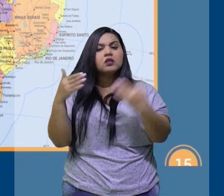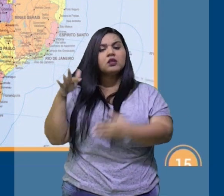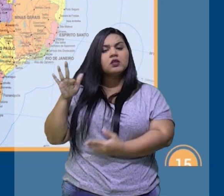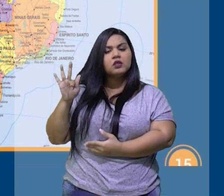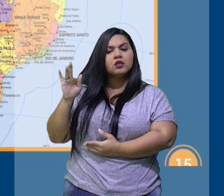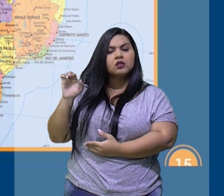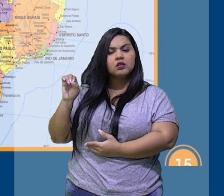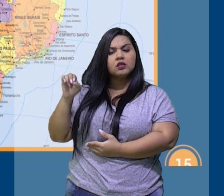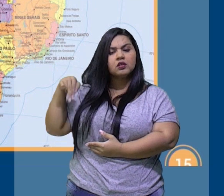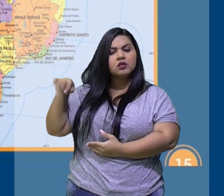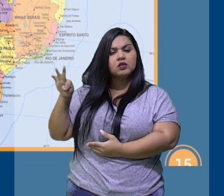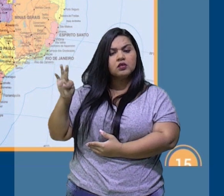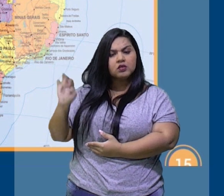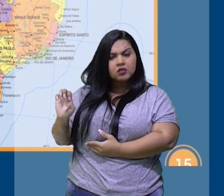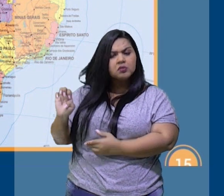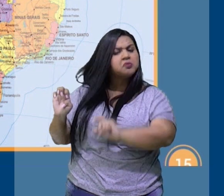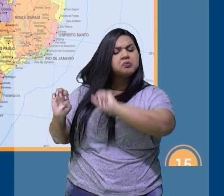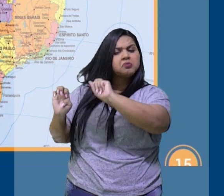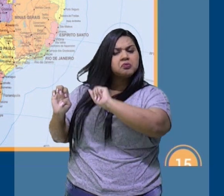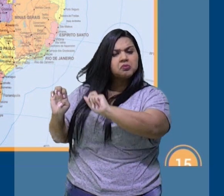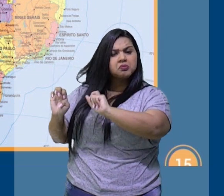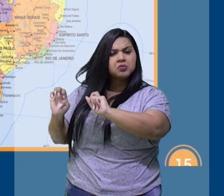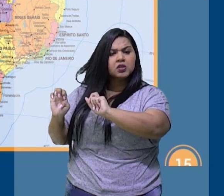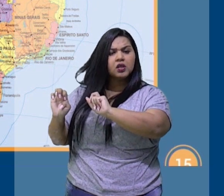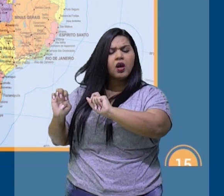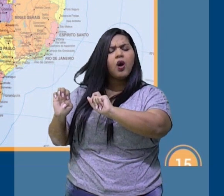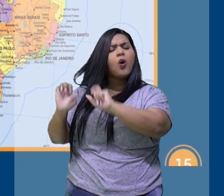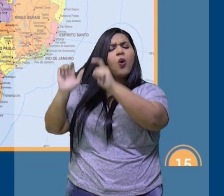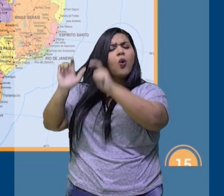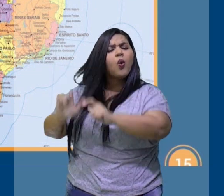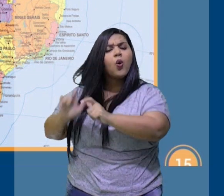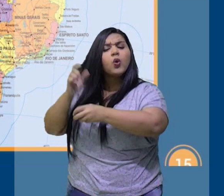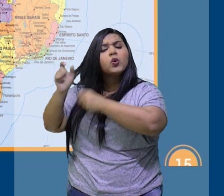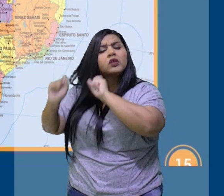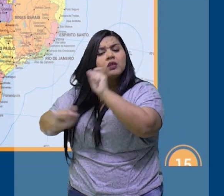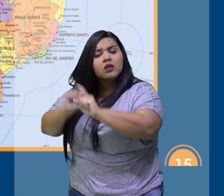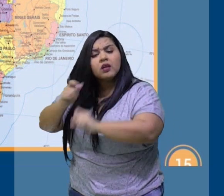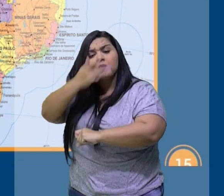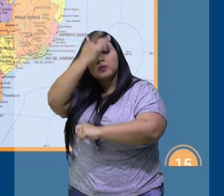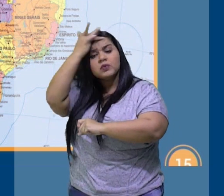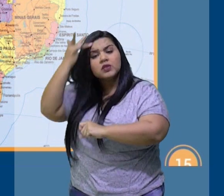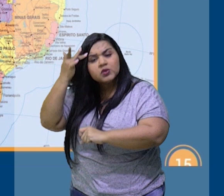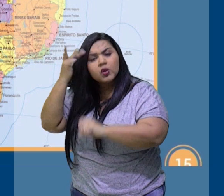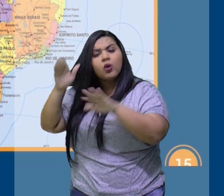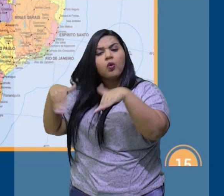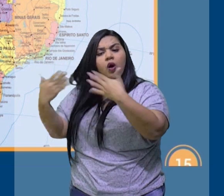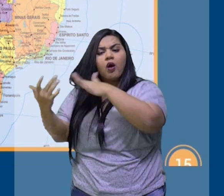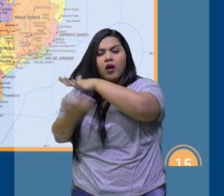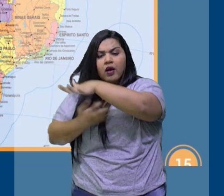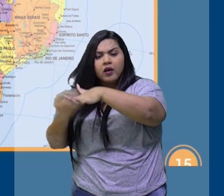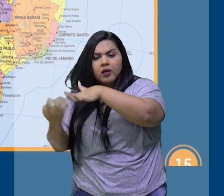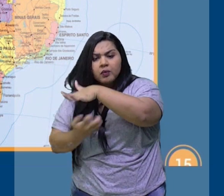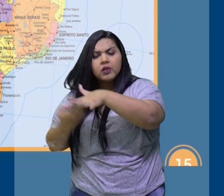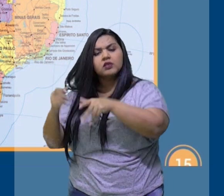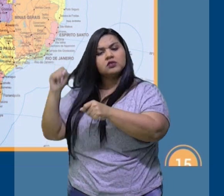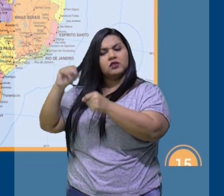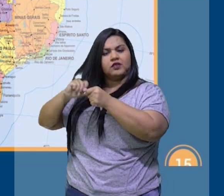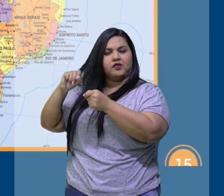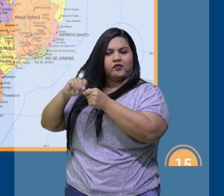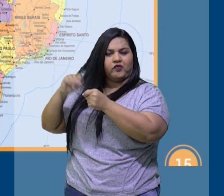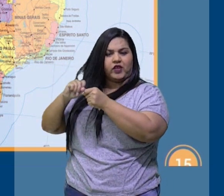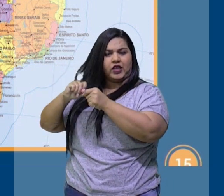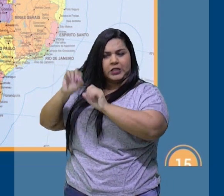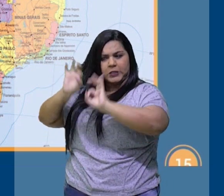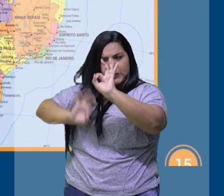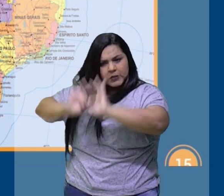é quem elaborou ali aquele mapa, né? Uma pessoa ou até mesmo um instituto que elaborou